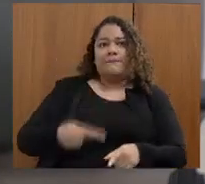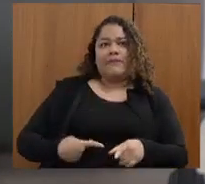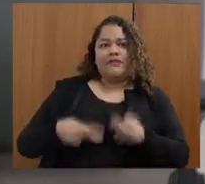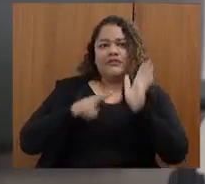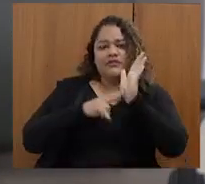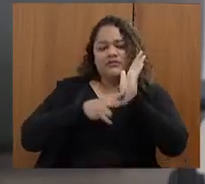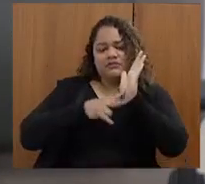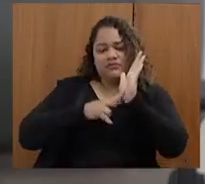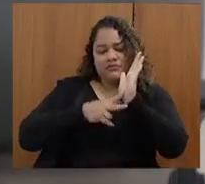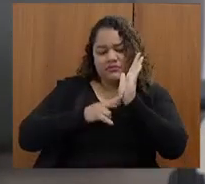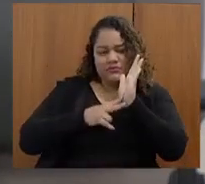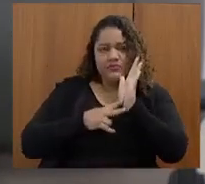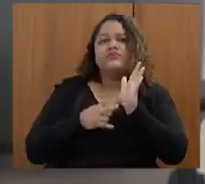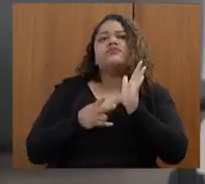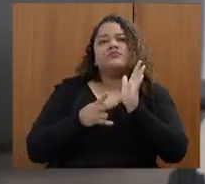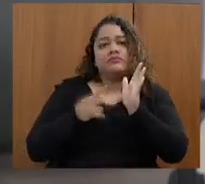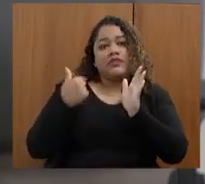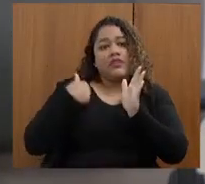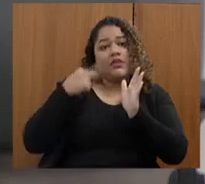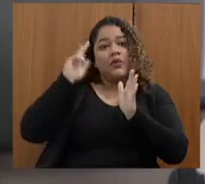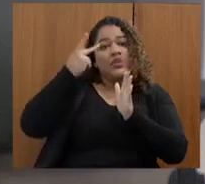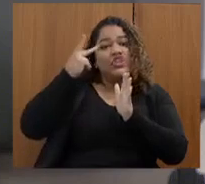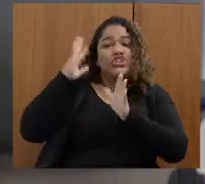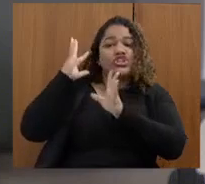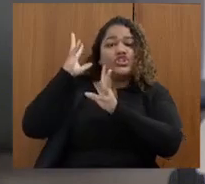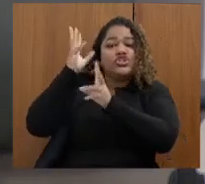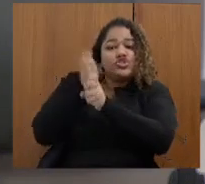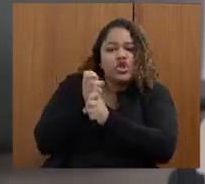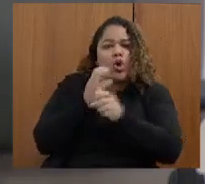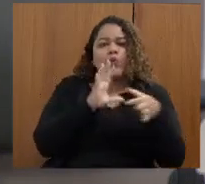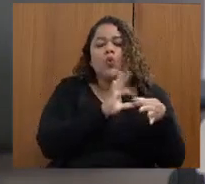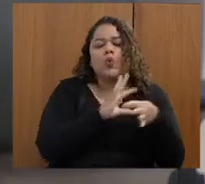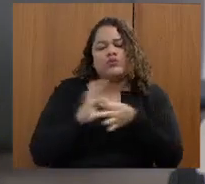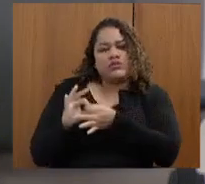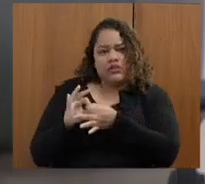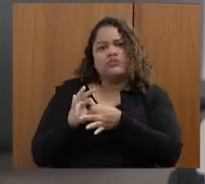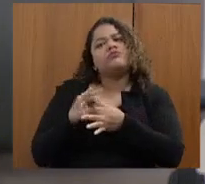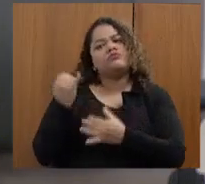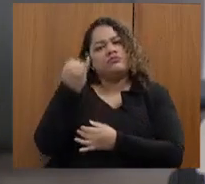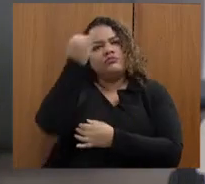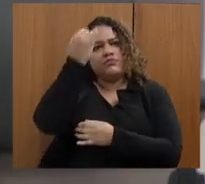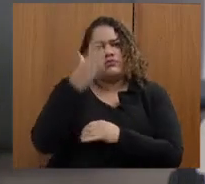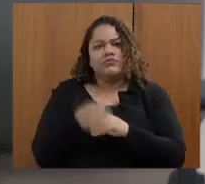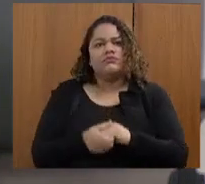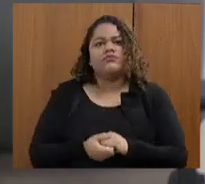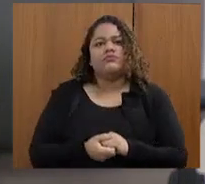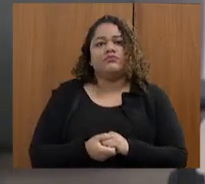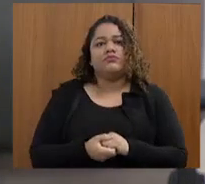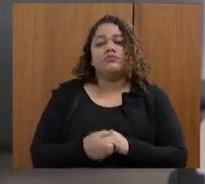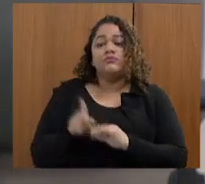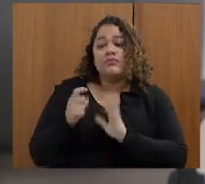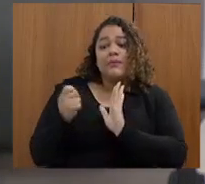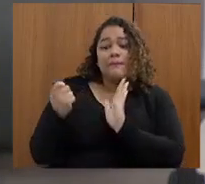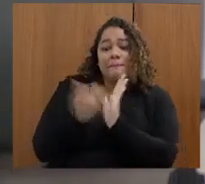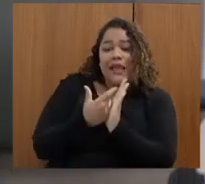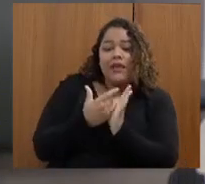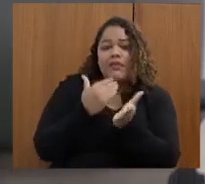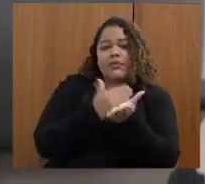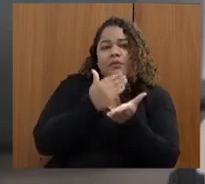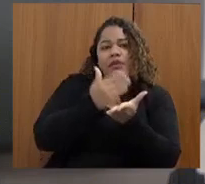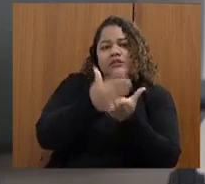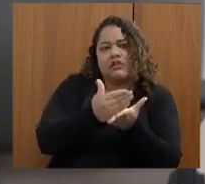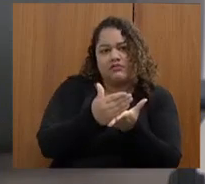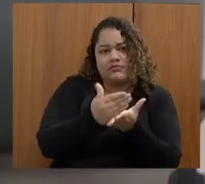eu e eu vou trazer o histórico que é importante contextualizar o pagamento parcelado